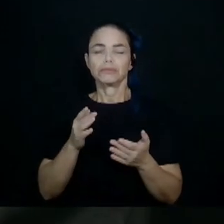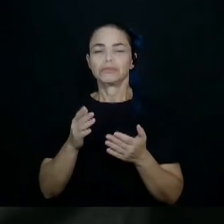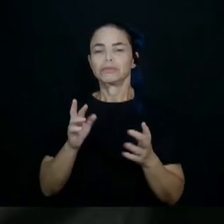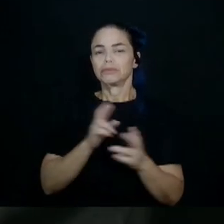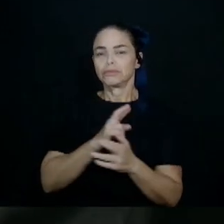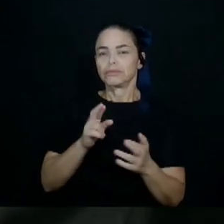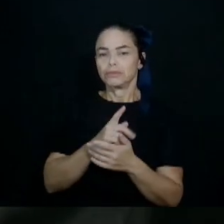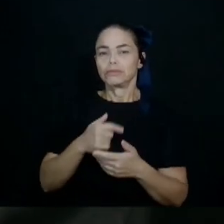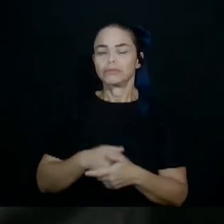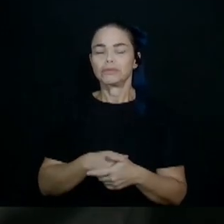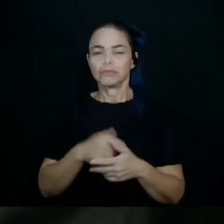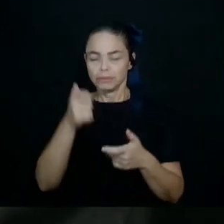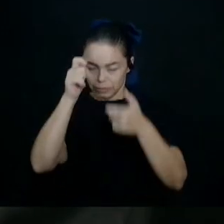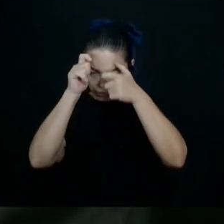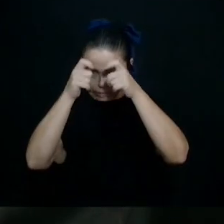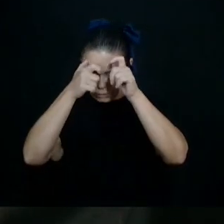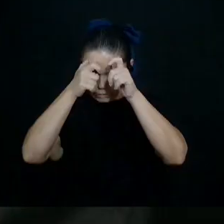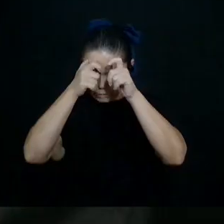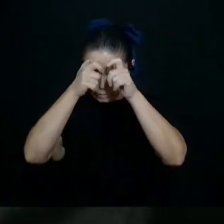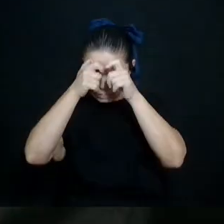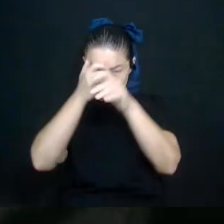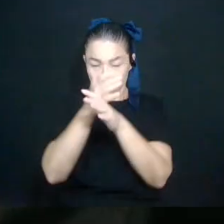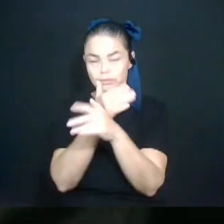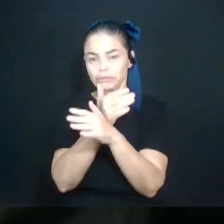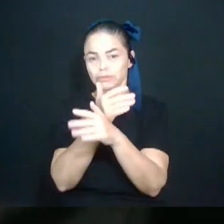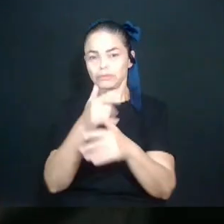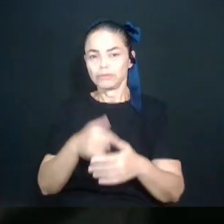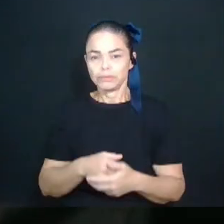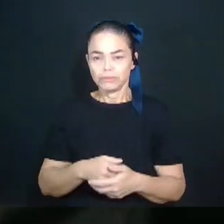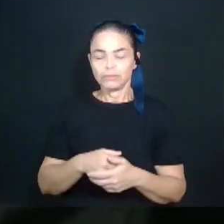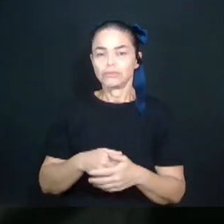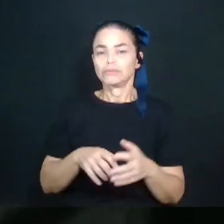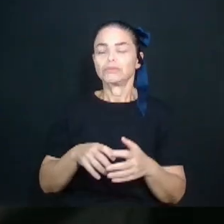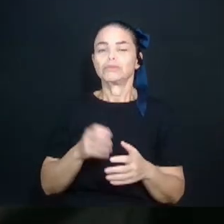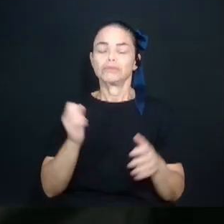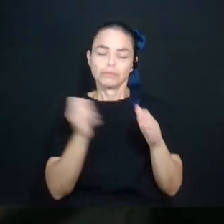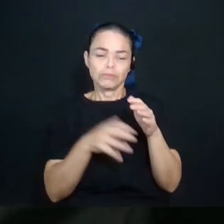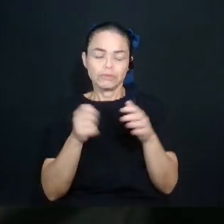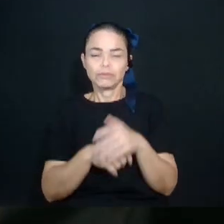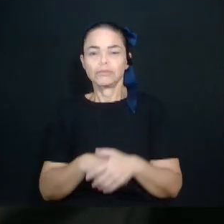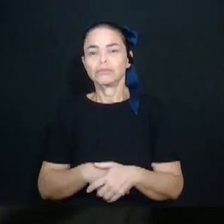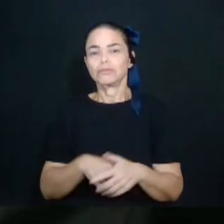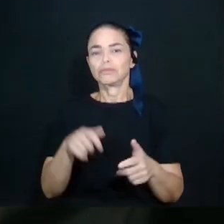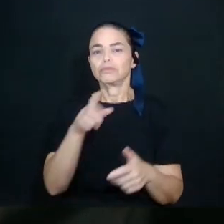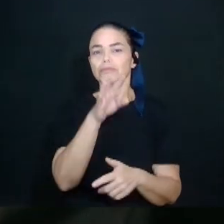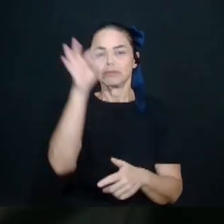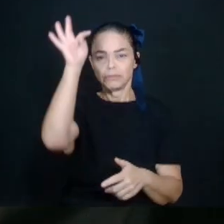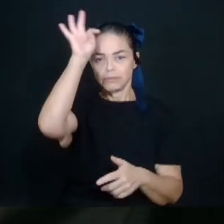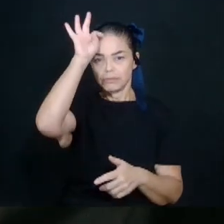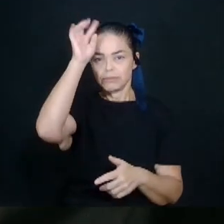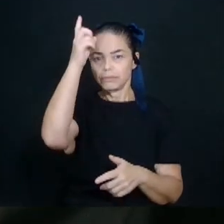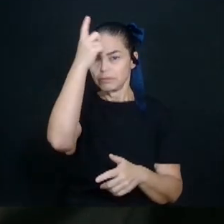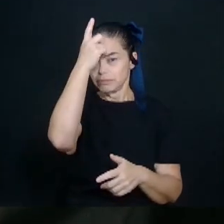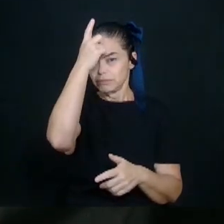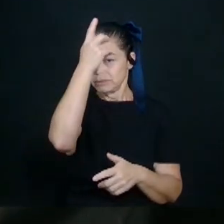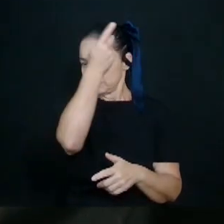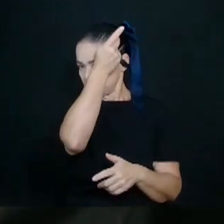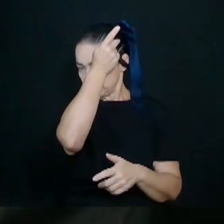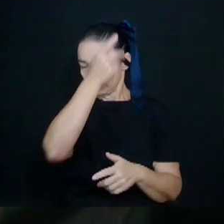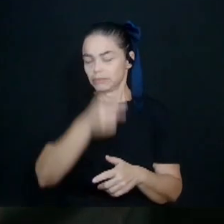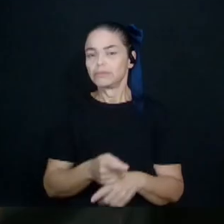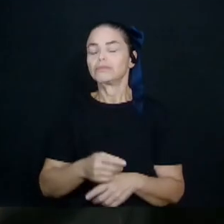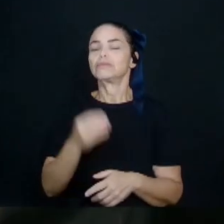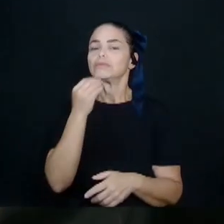de déficit de atenção e acumulação? Quem tem TDAH possui mais chances de desenvolver esse tipo